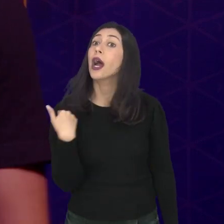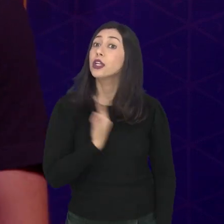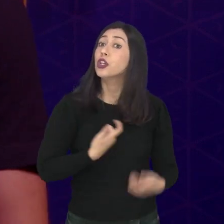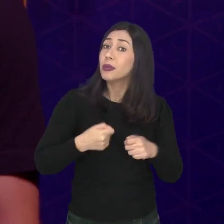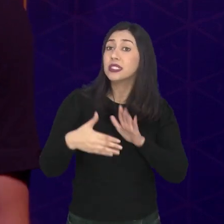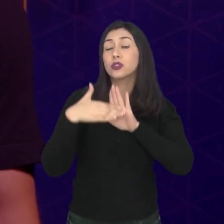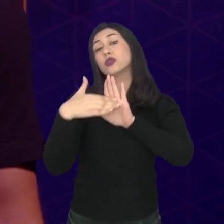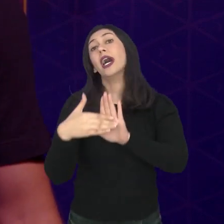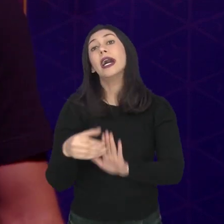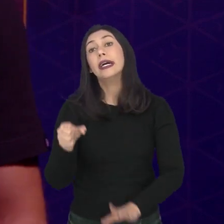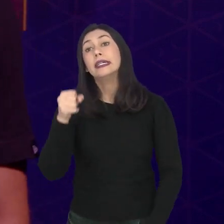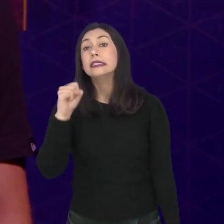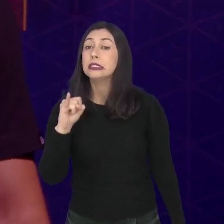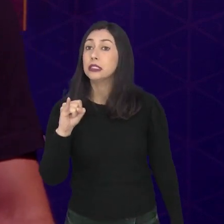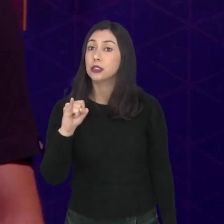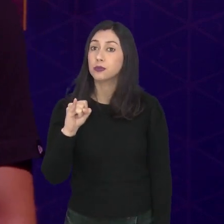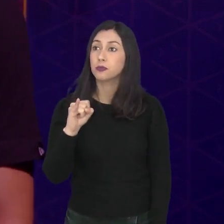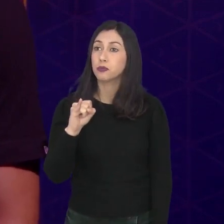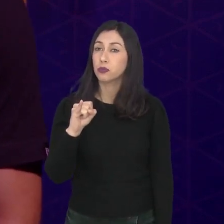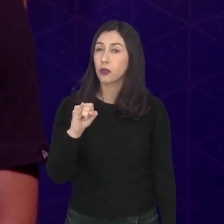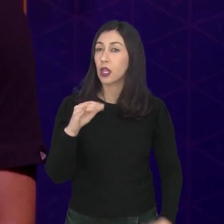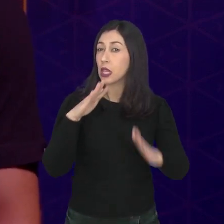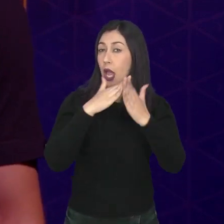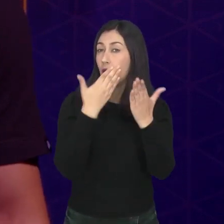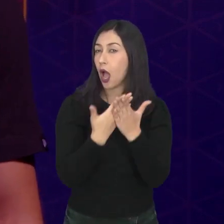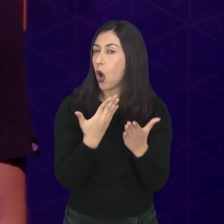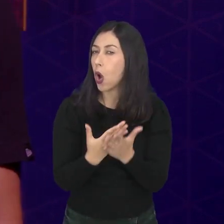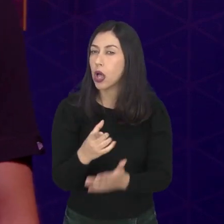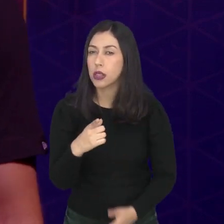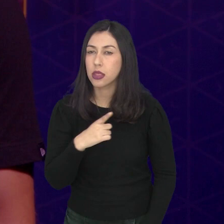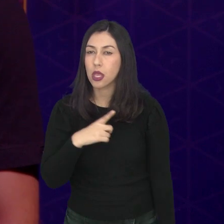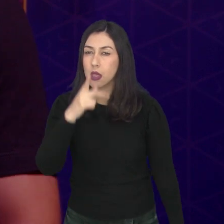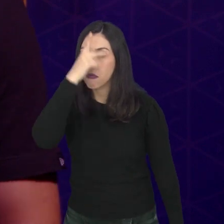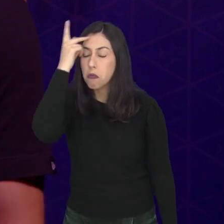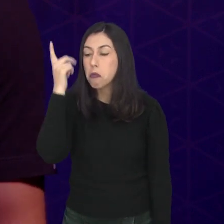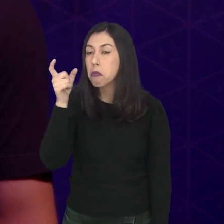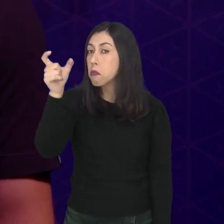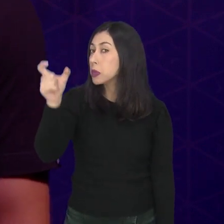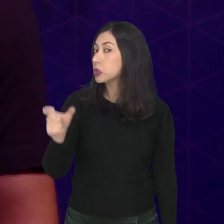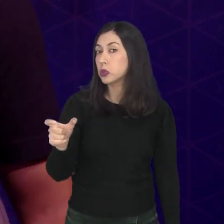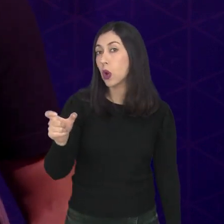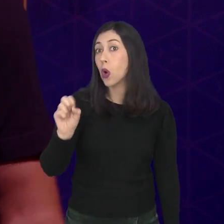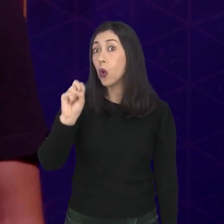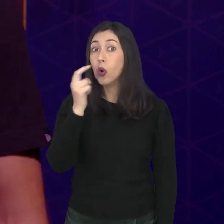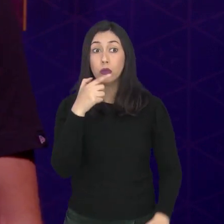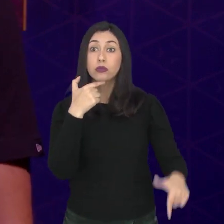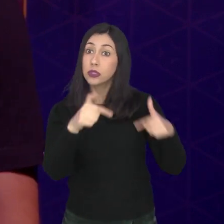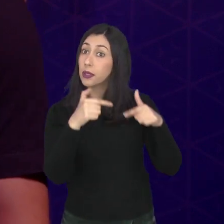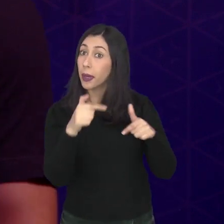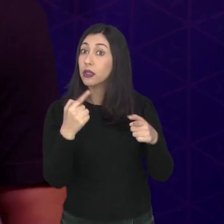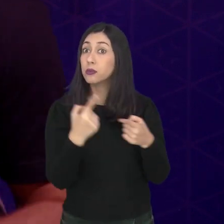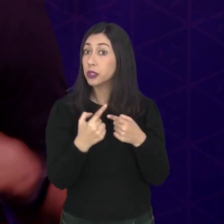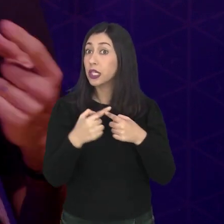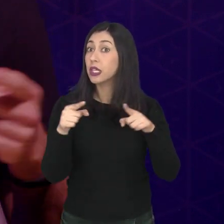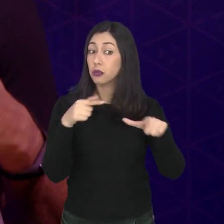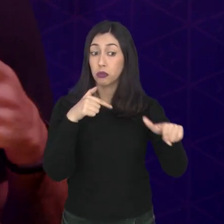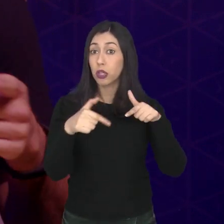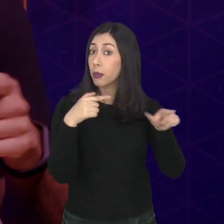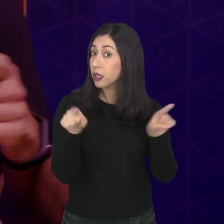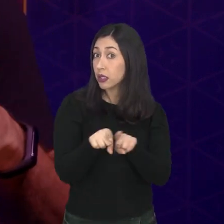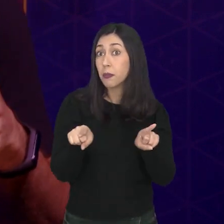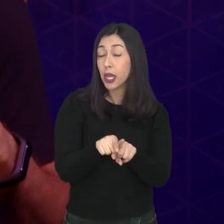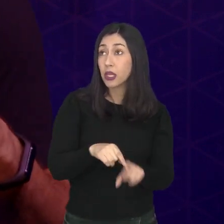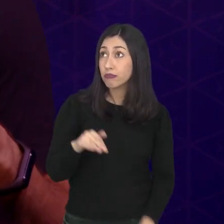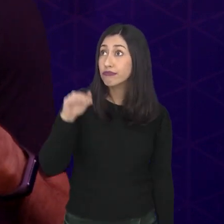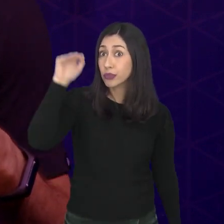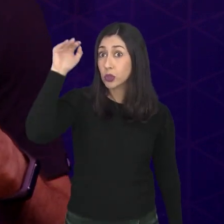tem que acolher. Se tem alguma pessoa aí na sua escola ou no seu ambiente de trabalho, porque existe bullying